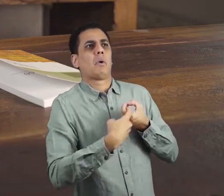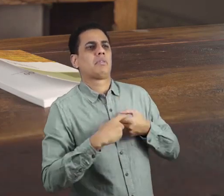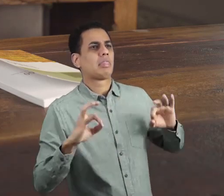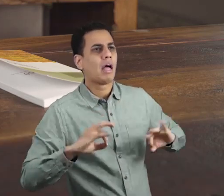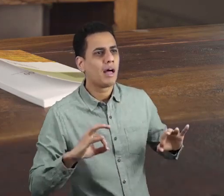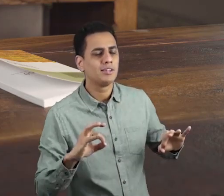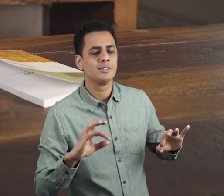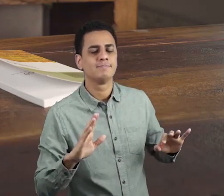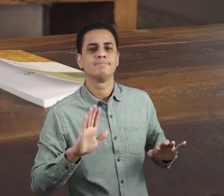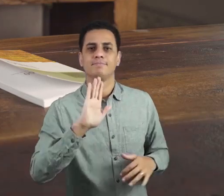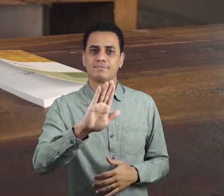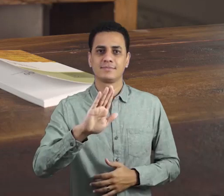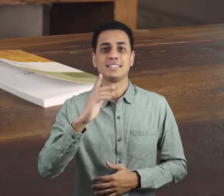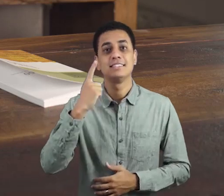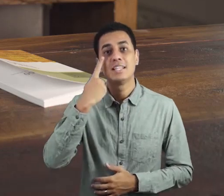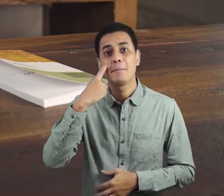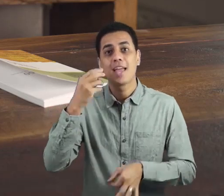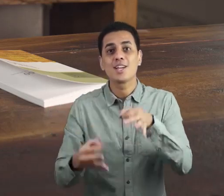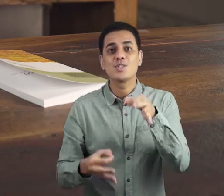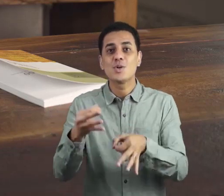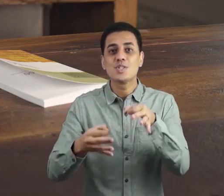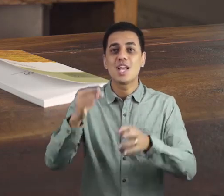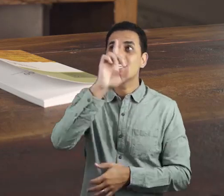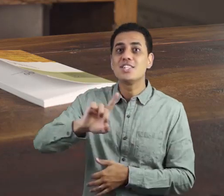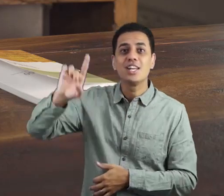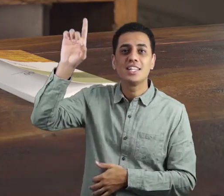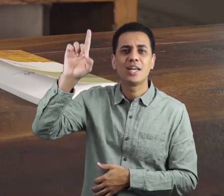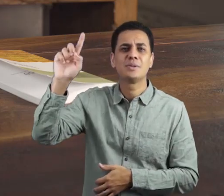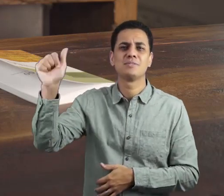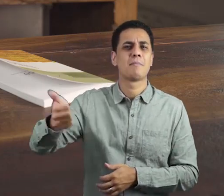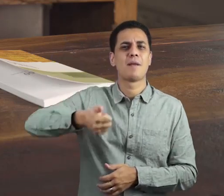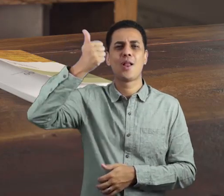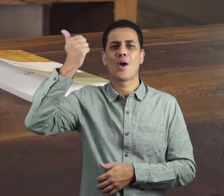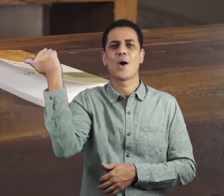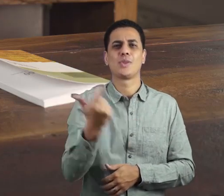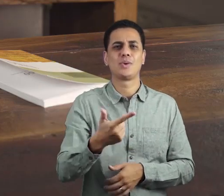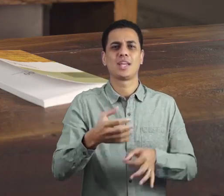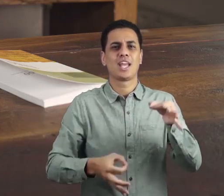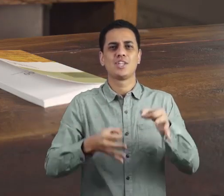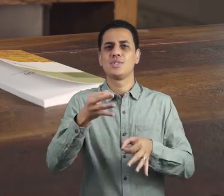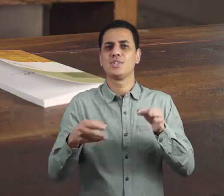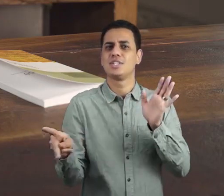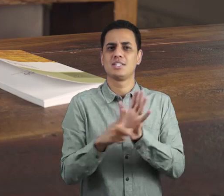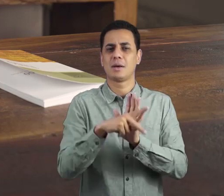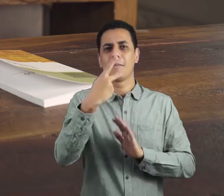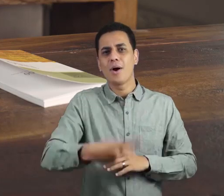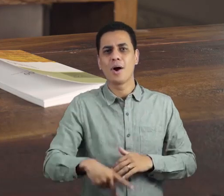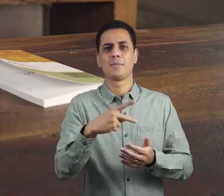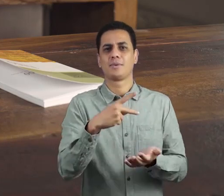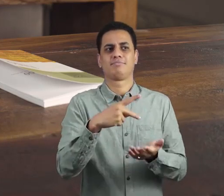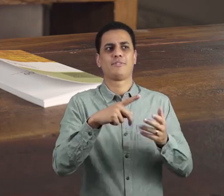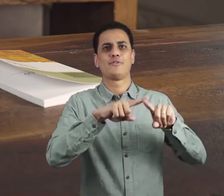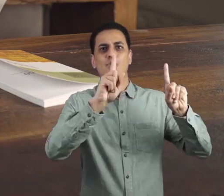período, ele vai suprir de maneiras extraordinárias. Por isso que lá no versículo 9 ele diz: irmãos, não se queixem uns aos outros,